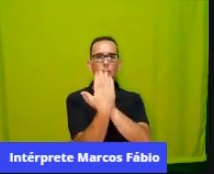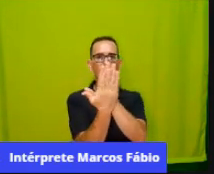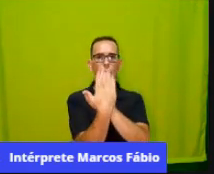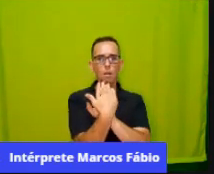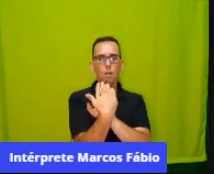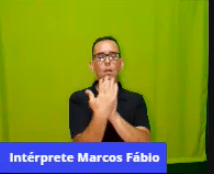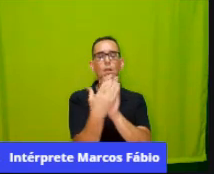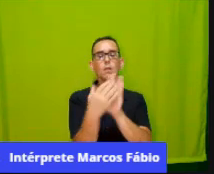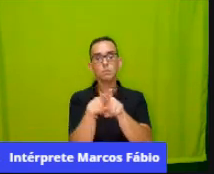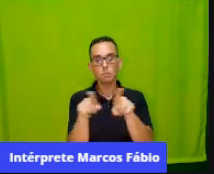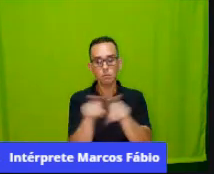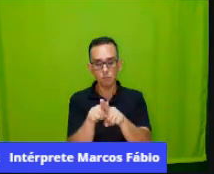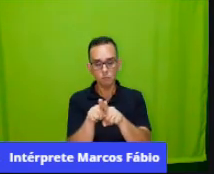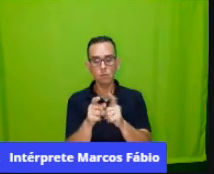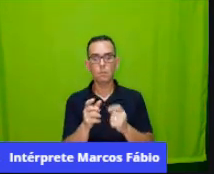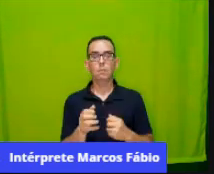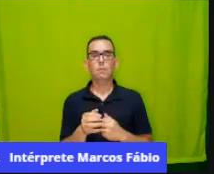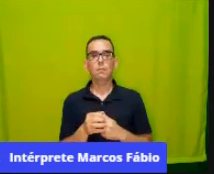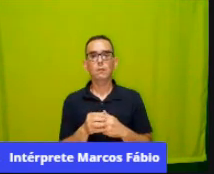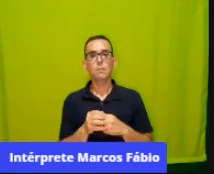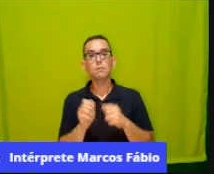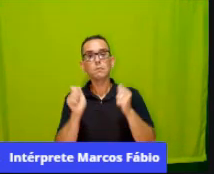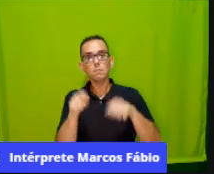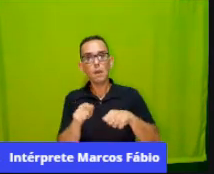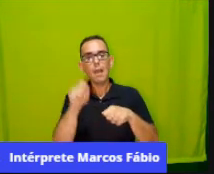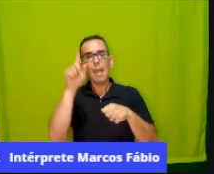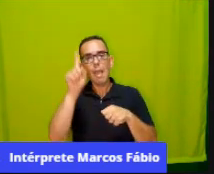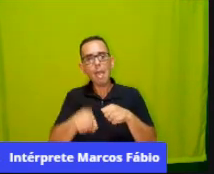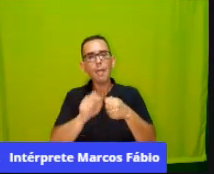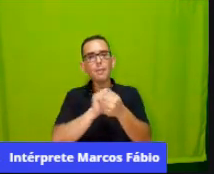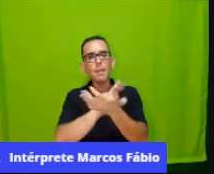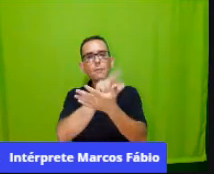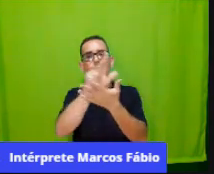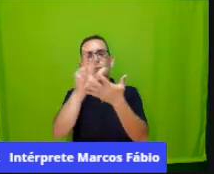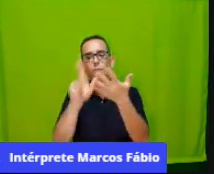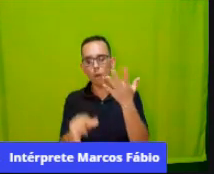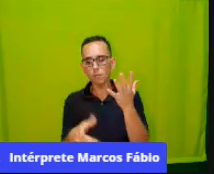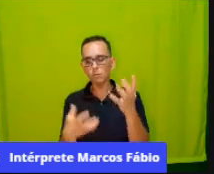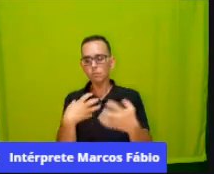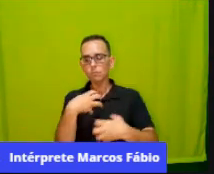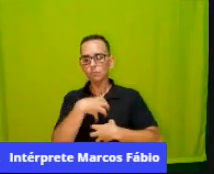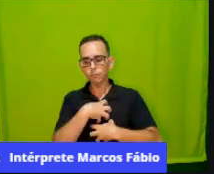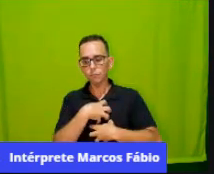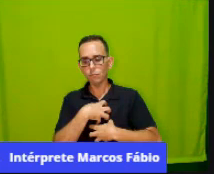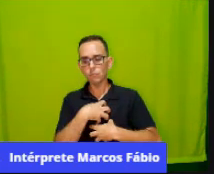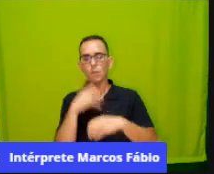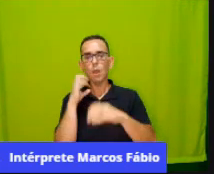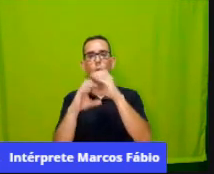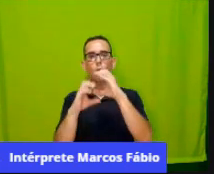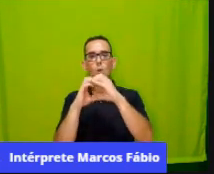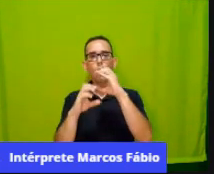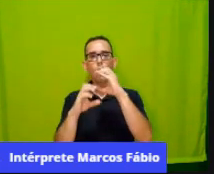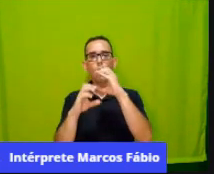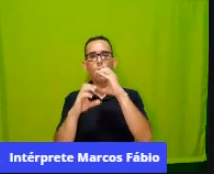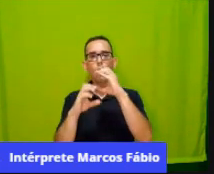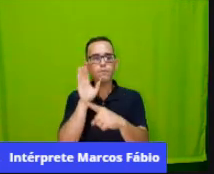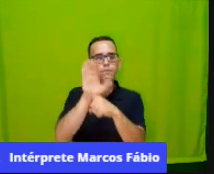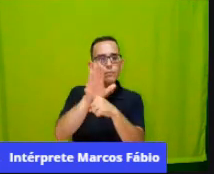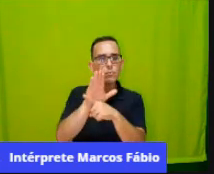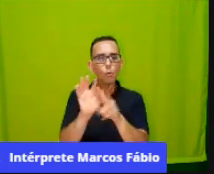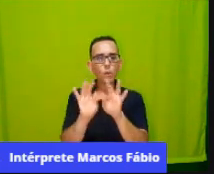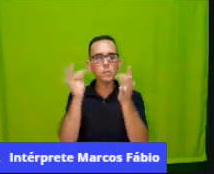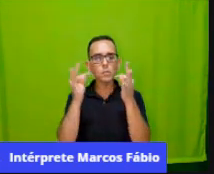numa prancha construída, num álbum construído pelo profissional de apoio. Então, são N formas de estar